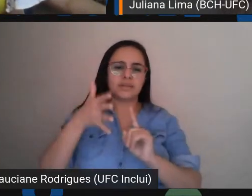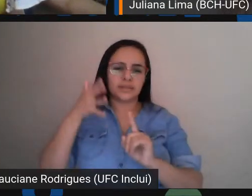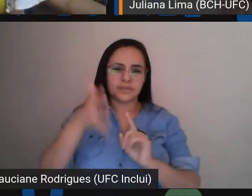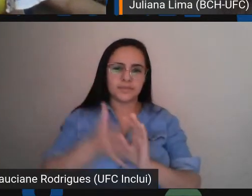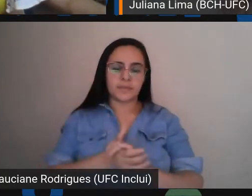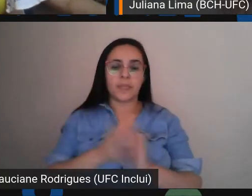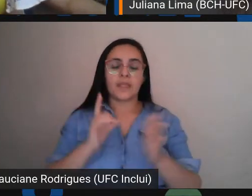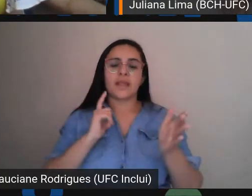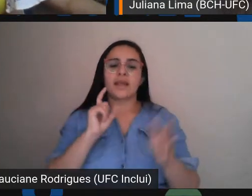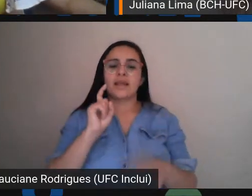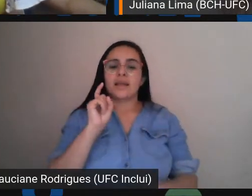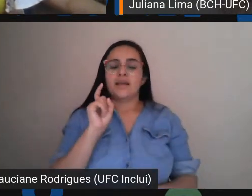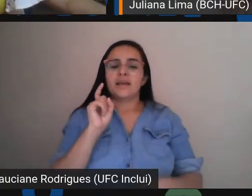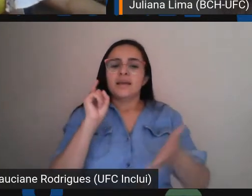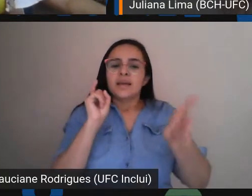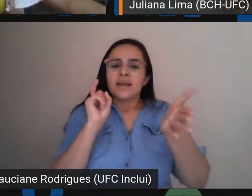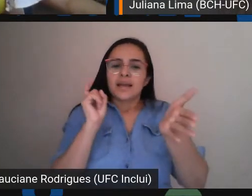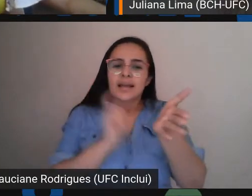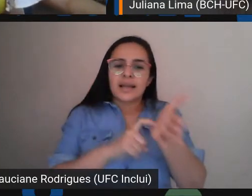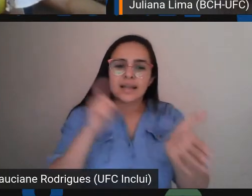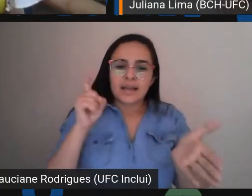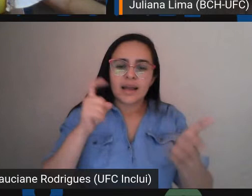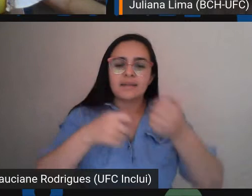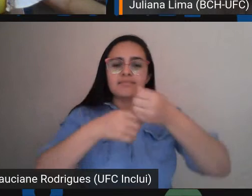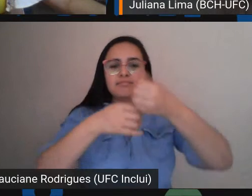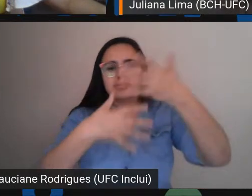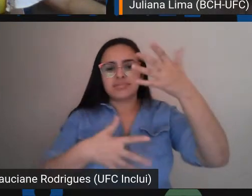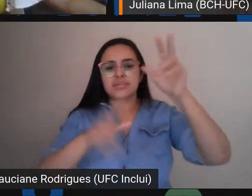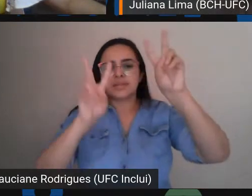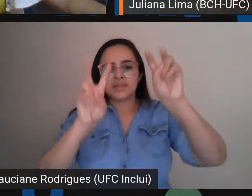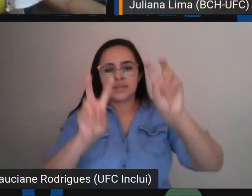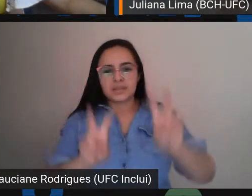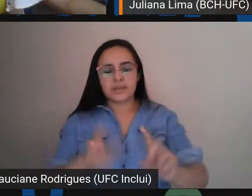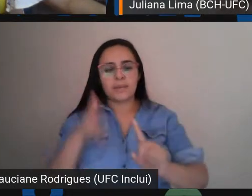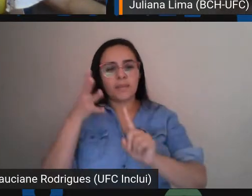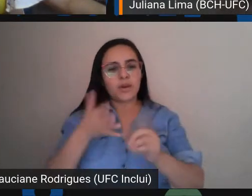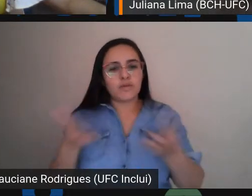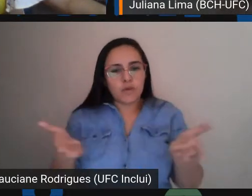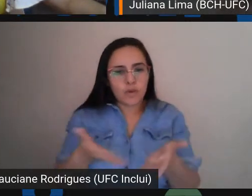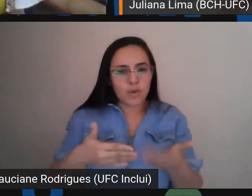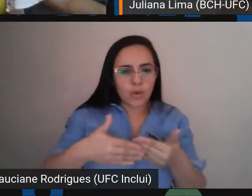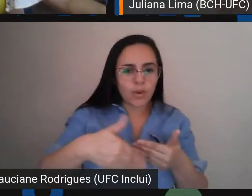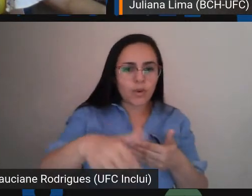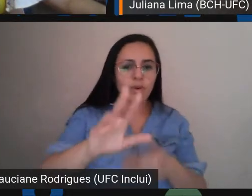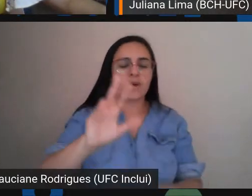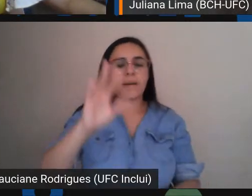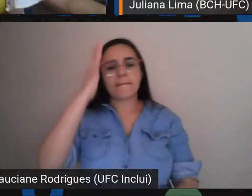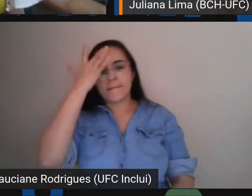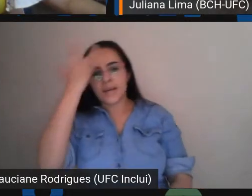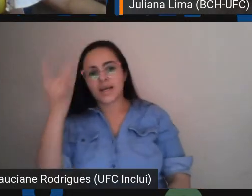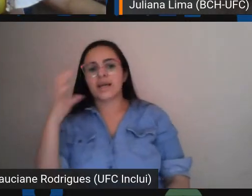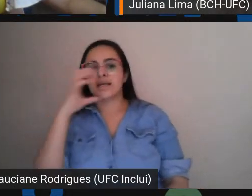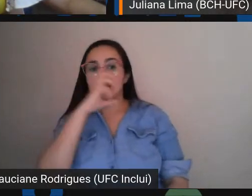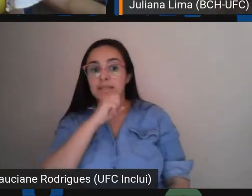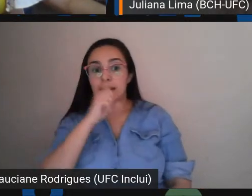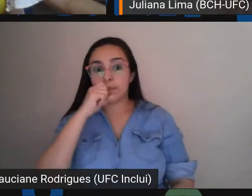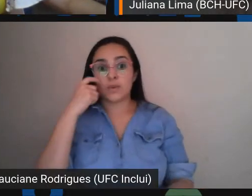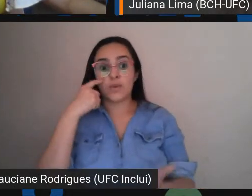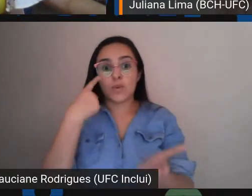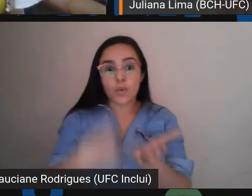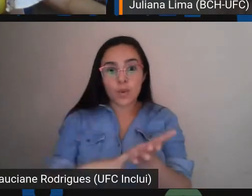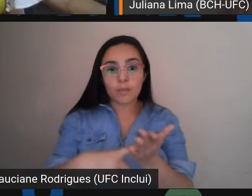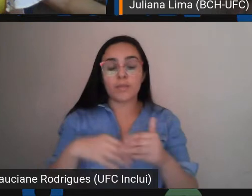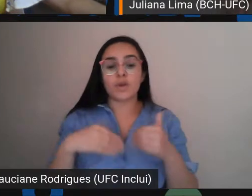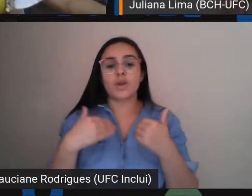clicar na playlist, ver as palestras que vão ter logo mais, e também amanhã e no sábado, e marcar o botão para definir